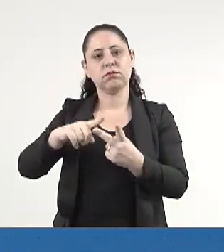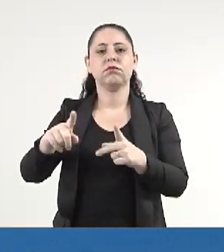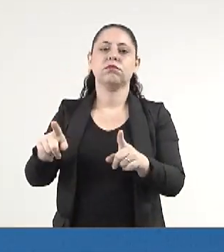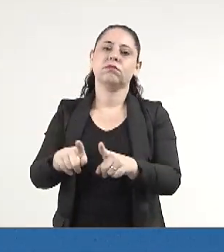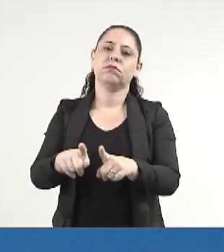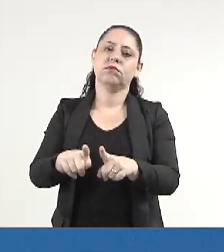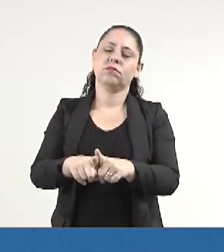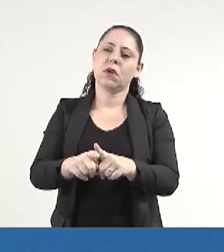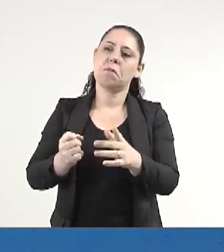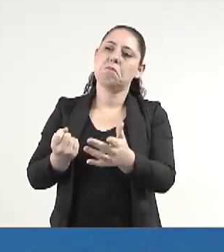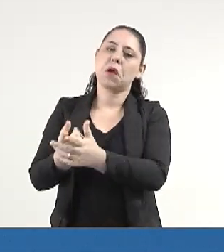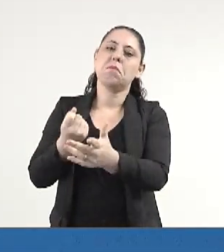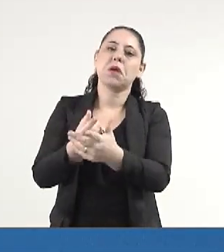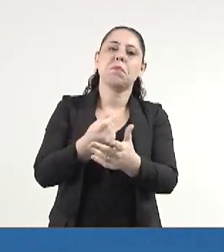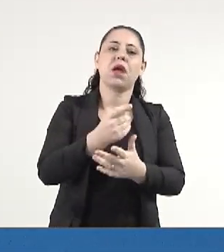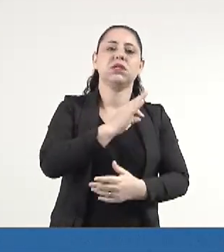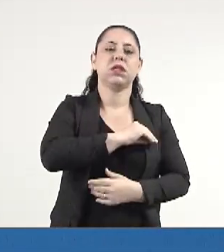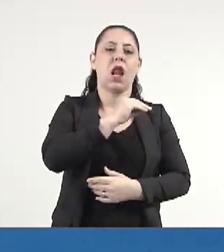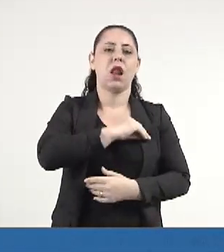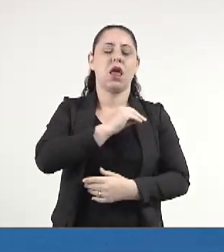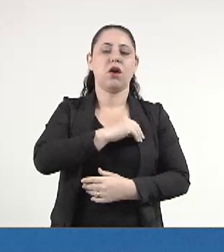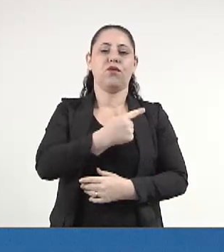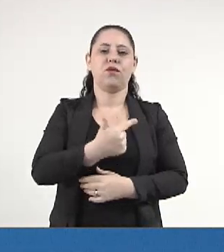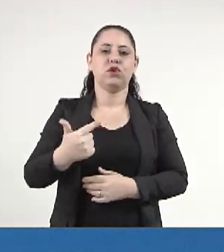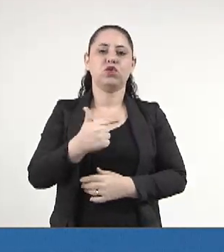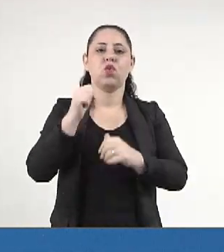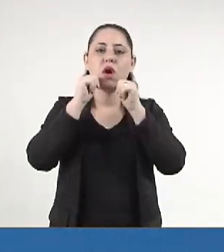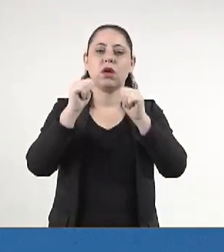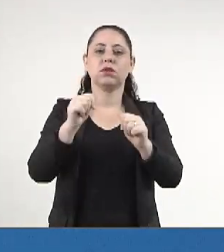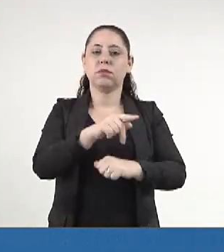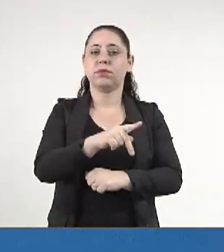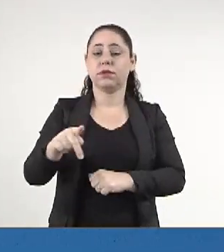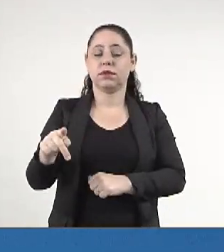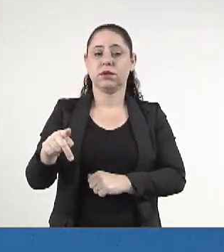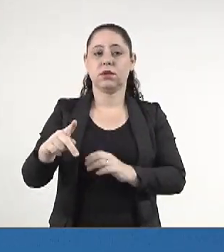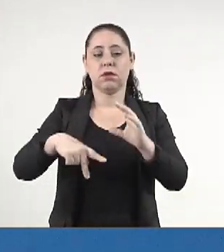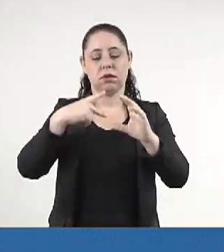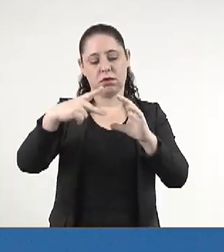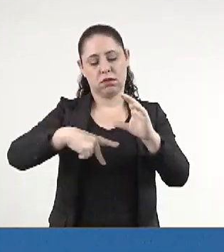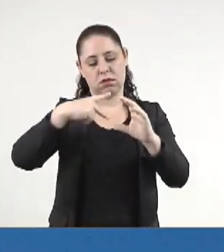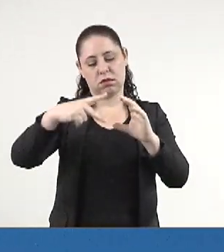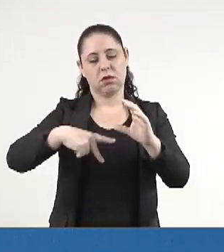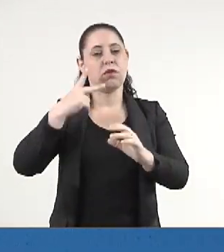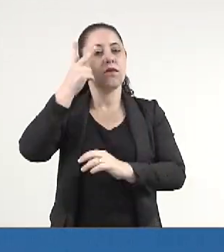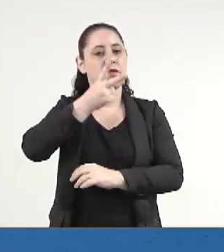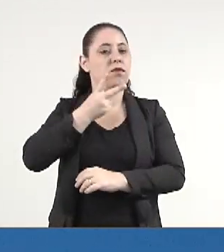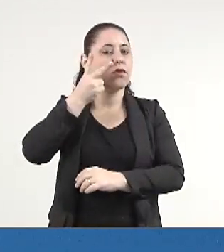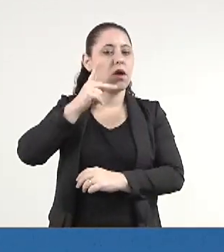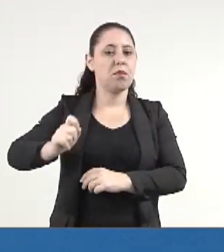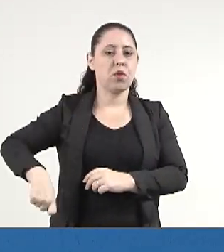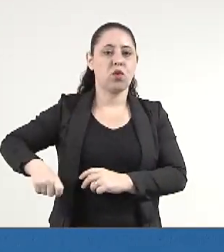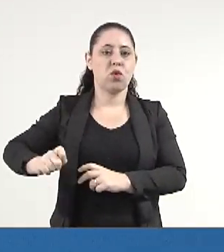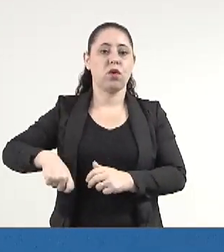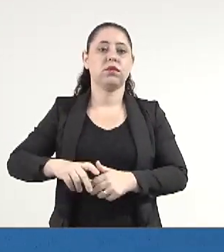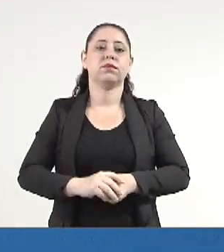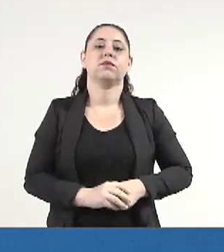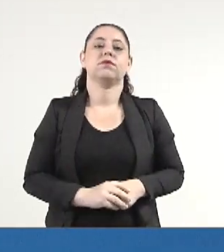aberração cometida na Câmara Municipal pelo tal do presidente da Câmara Municipal de Porto